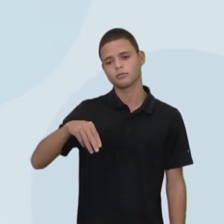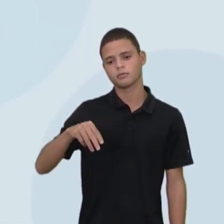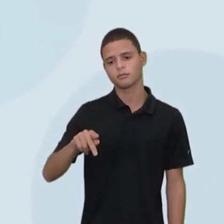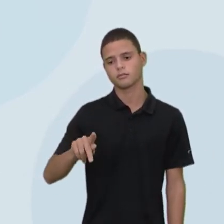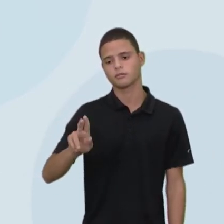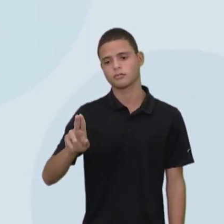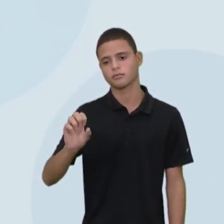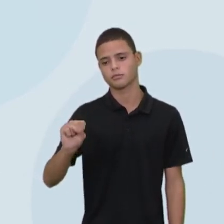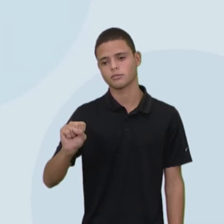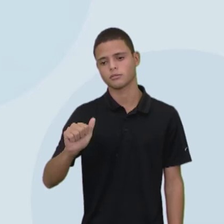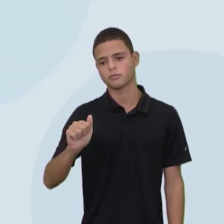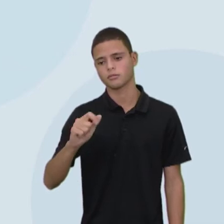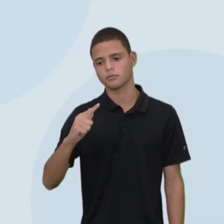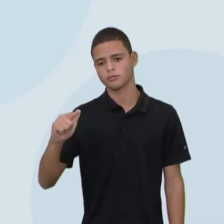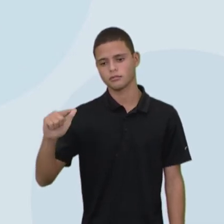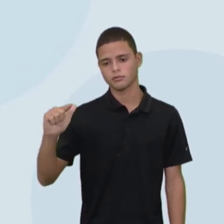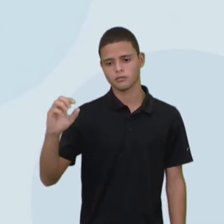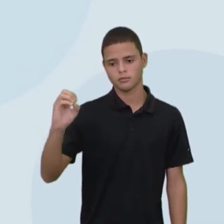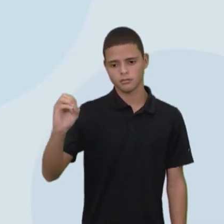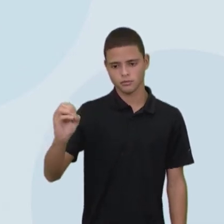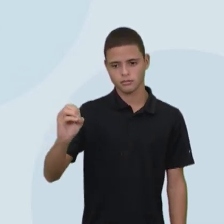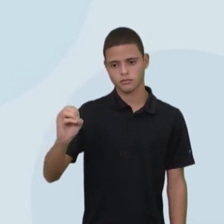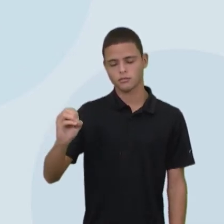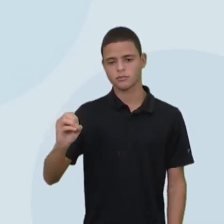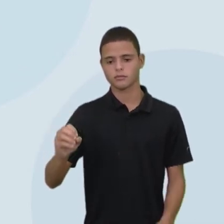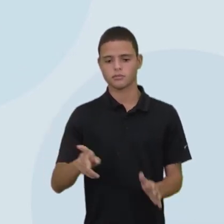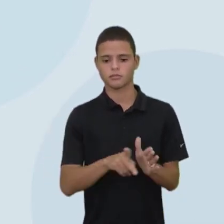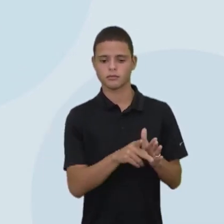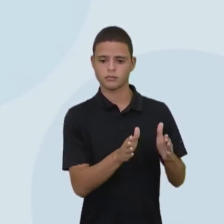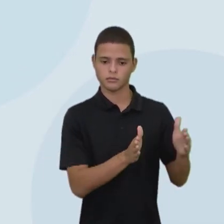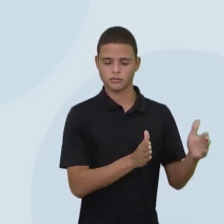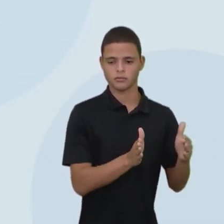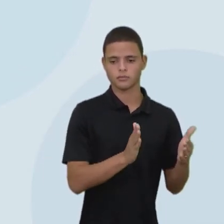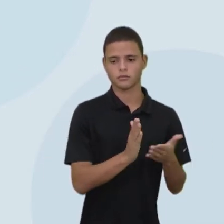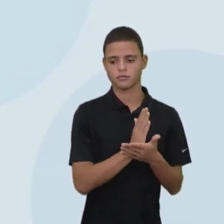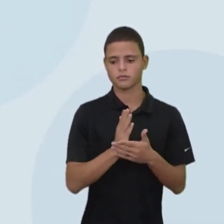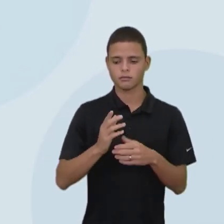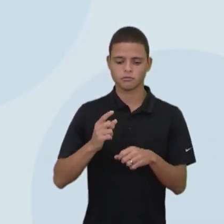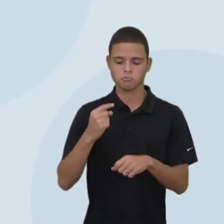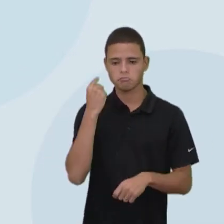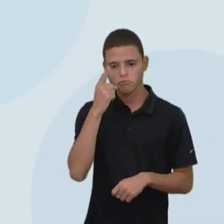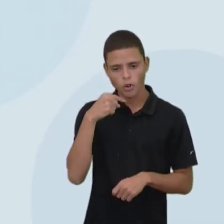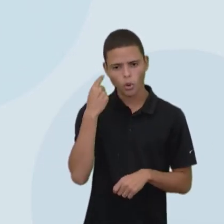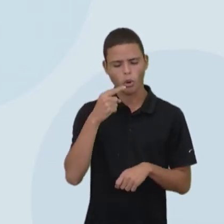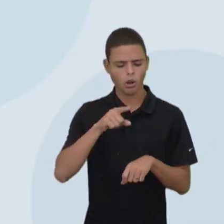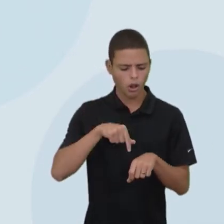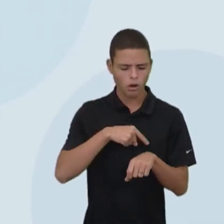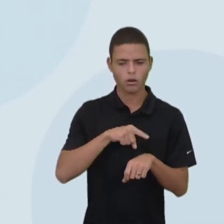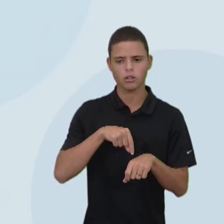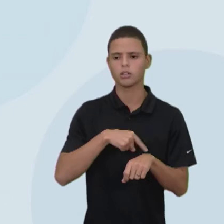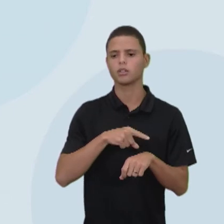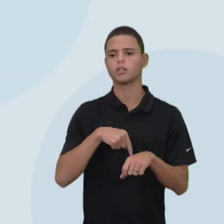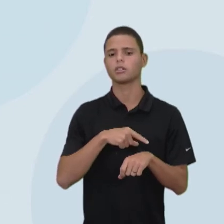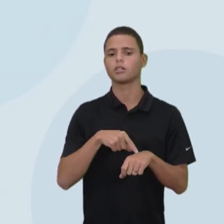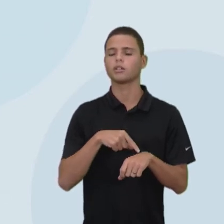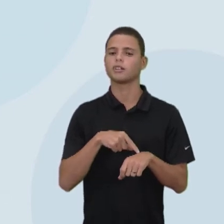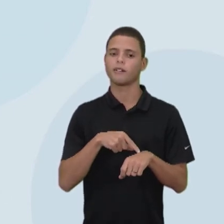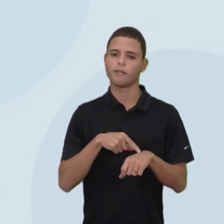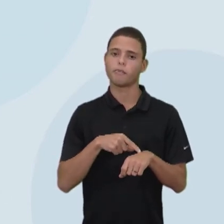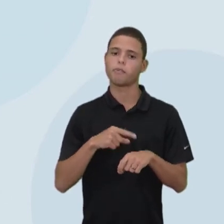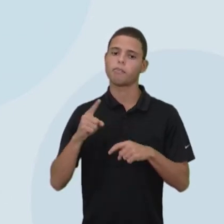também falou, a respeito desse período de algumas horas, né, de alta ingestão calórica e